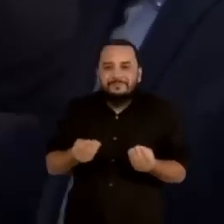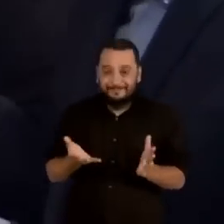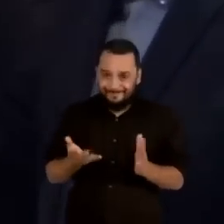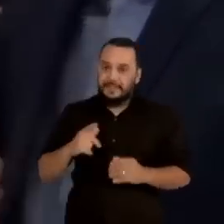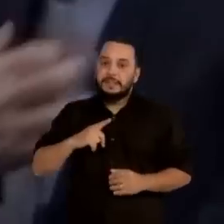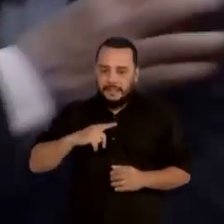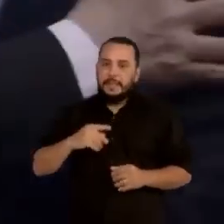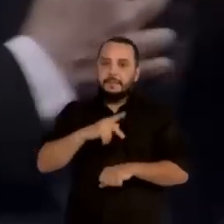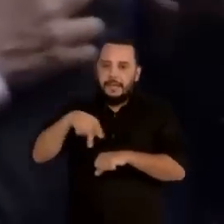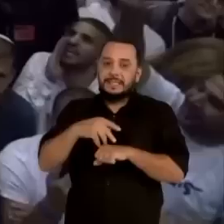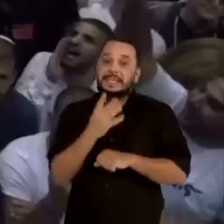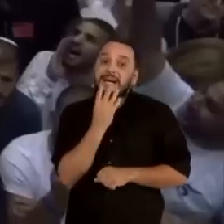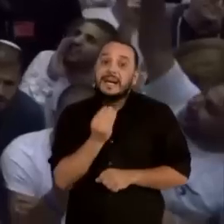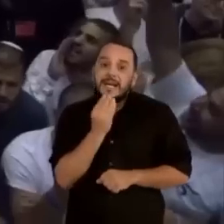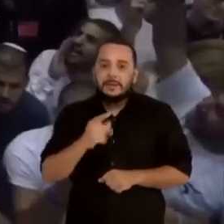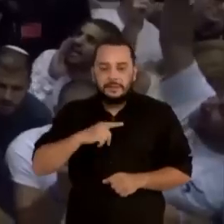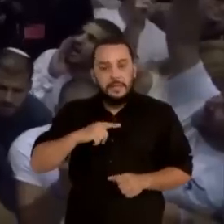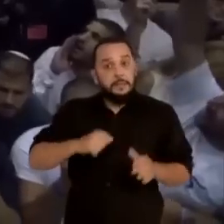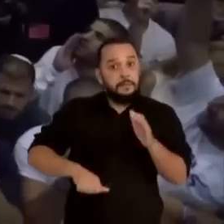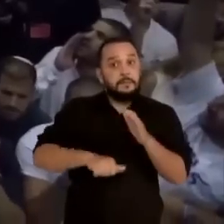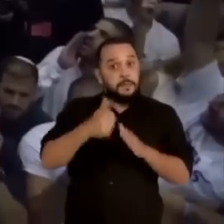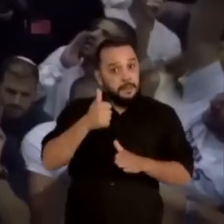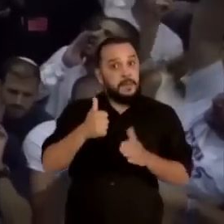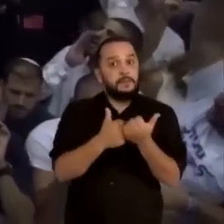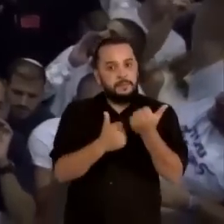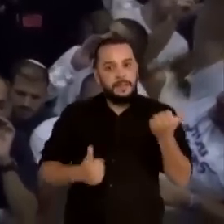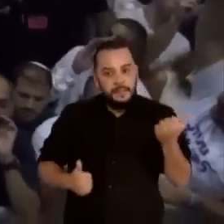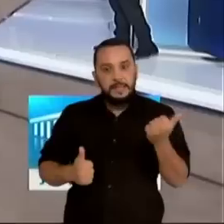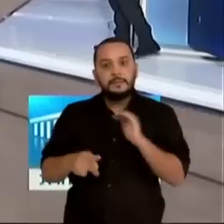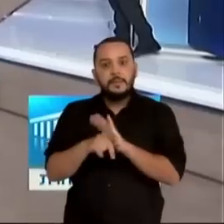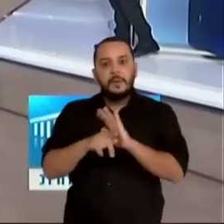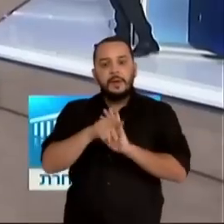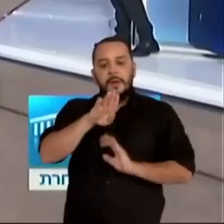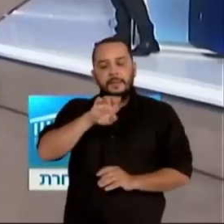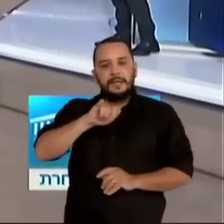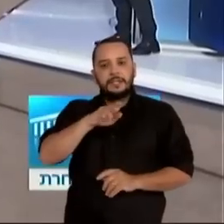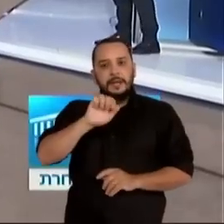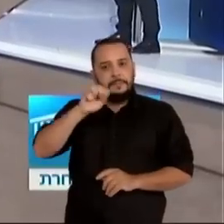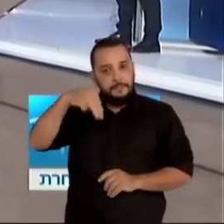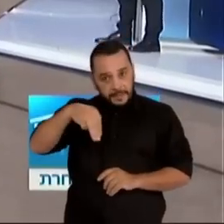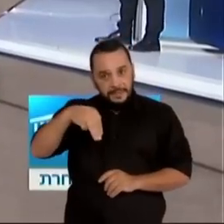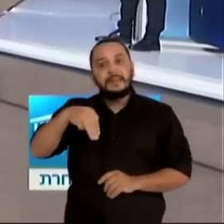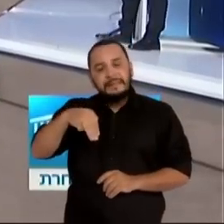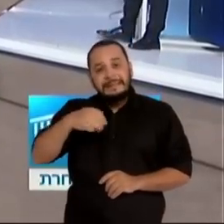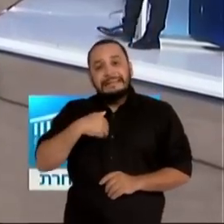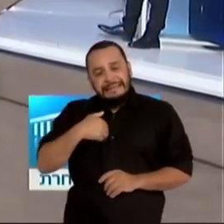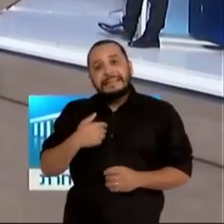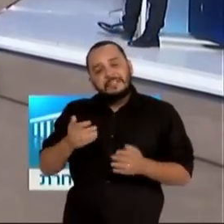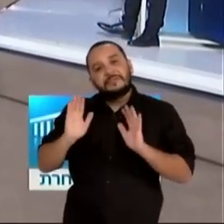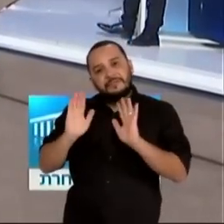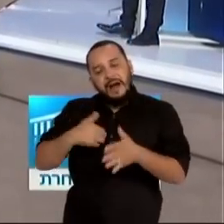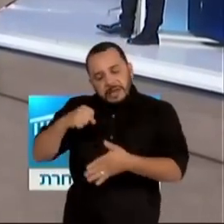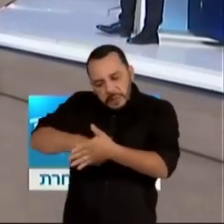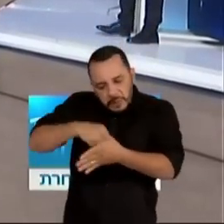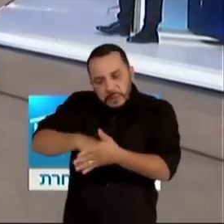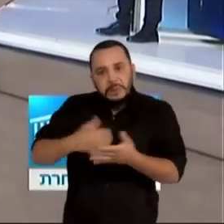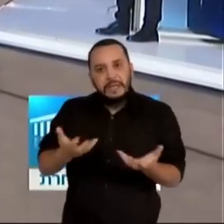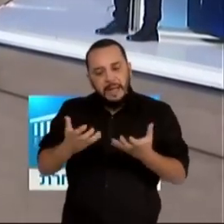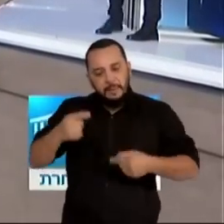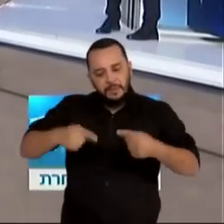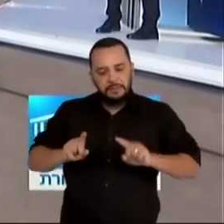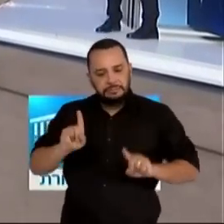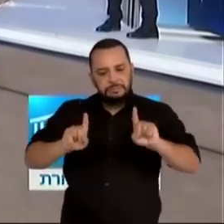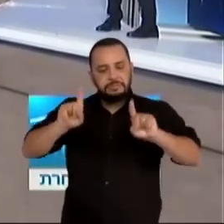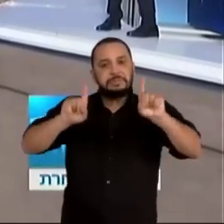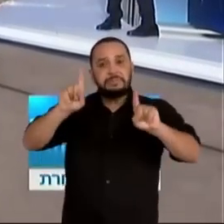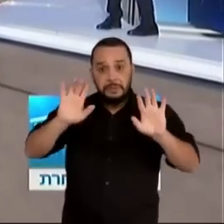Em Israel, a batalha do primeiro-ministro Benjamin Netanyahu pela sobrevivência política deve se alongar após as pesquisas de